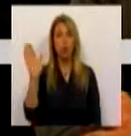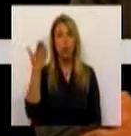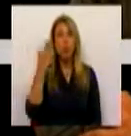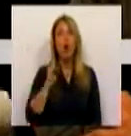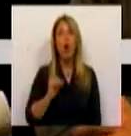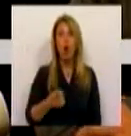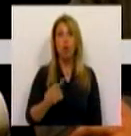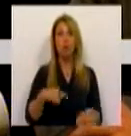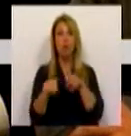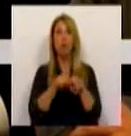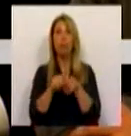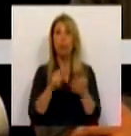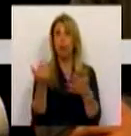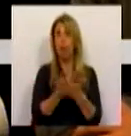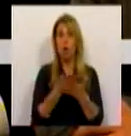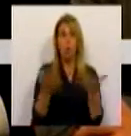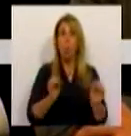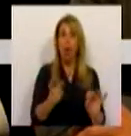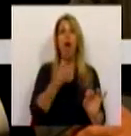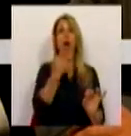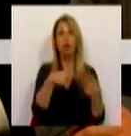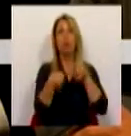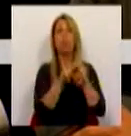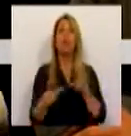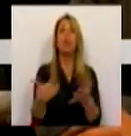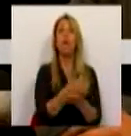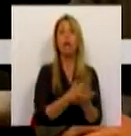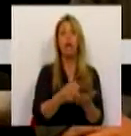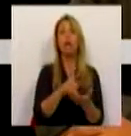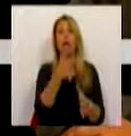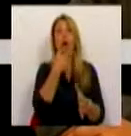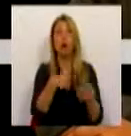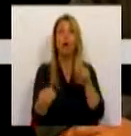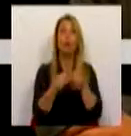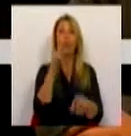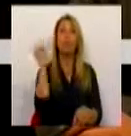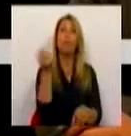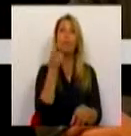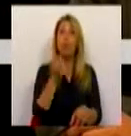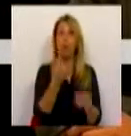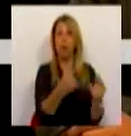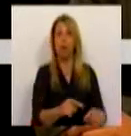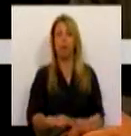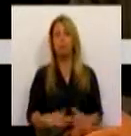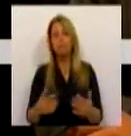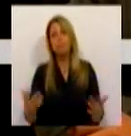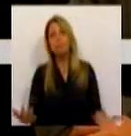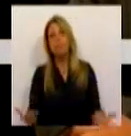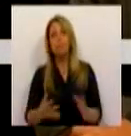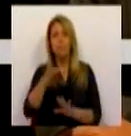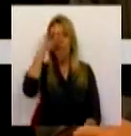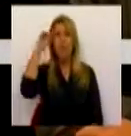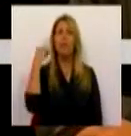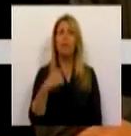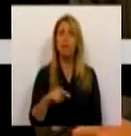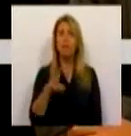que não há política económica sem uma política de rendimentos e sem uma política de procura. E que é muito difícil